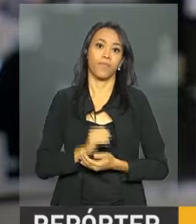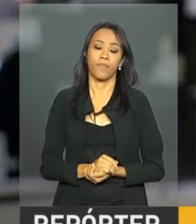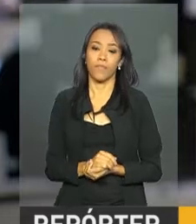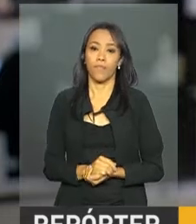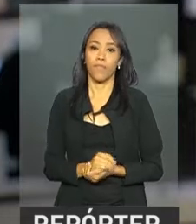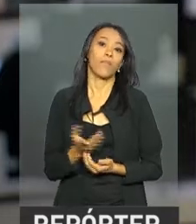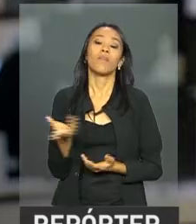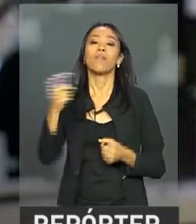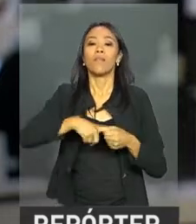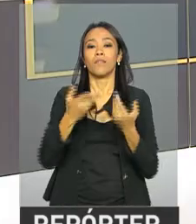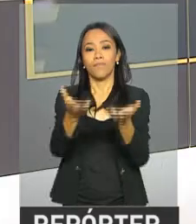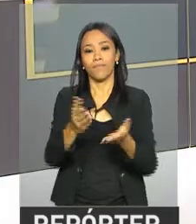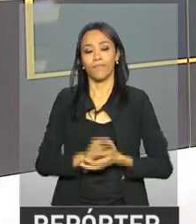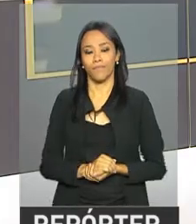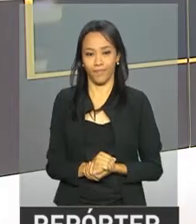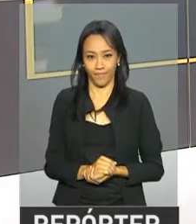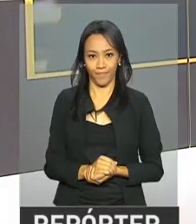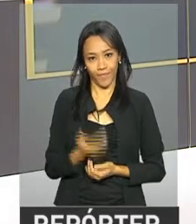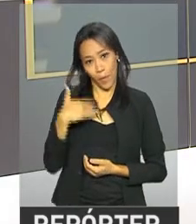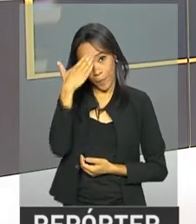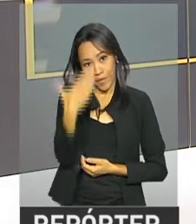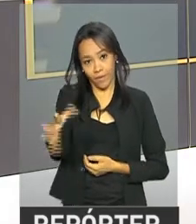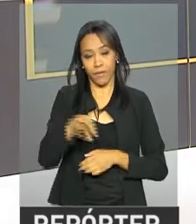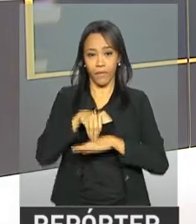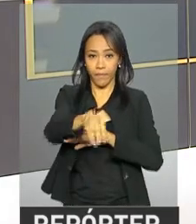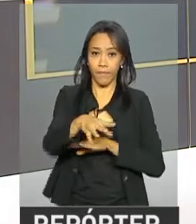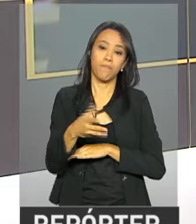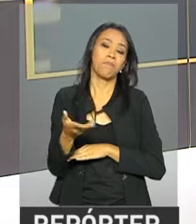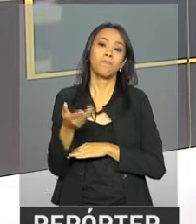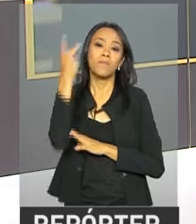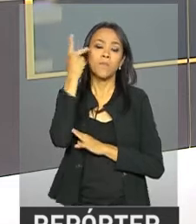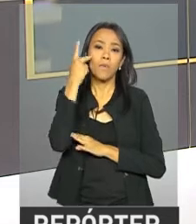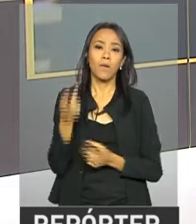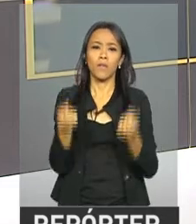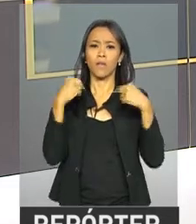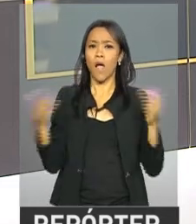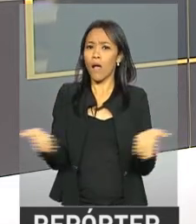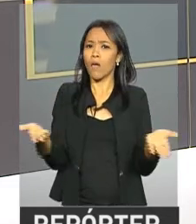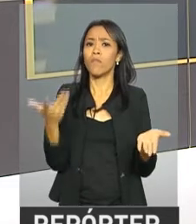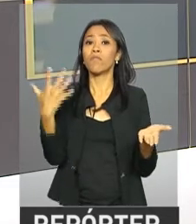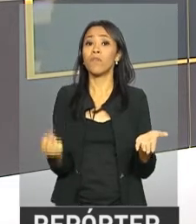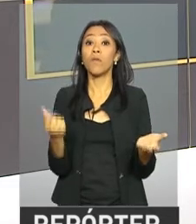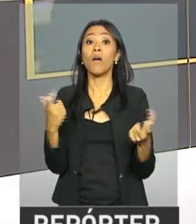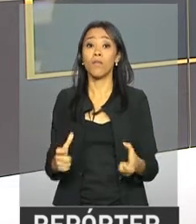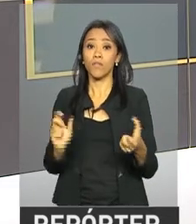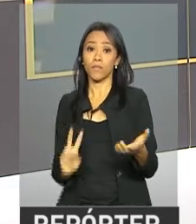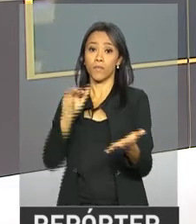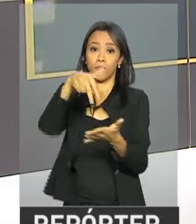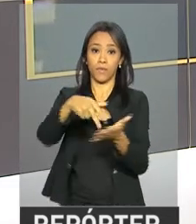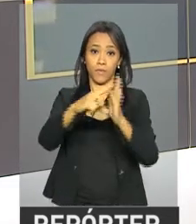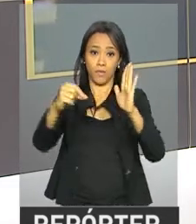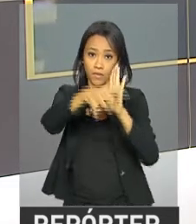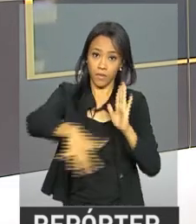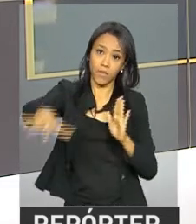ouvidoria@mec.gov.br. Leandro, eu volto com você aí no estúdio. Tá ok, Zé. Obrigado pelas suas informações aí de São Paulo. E de São Paulo a gente vai agora ao Palácio do Planalto,